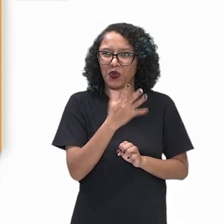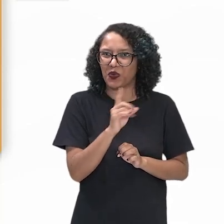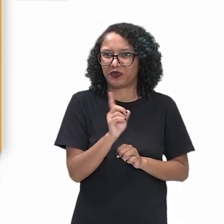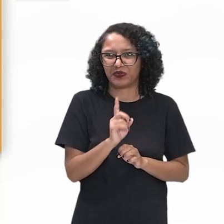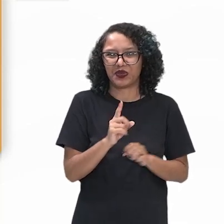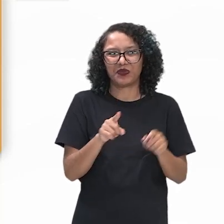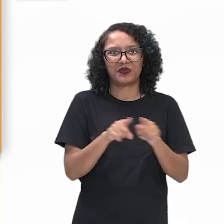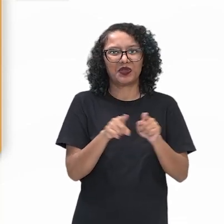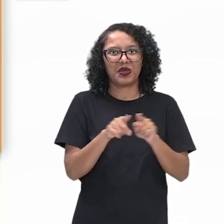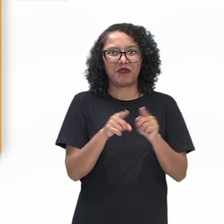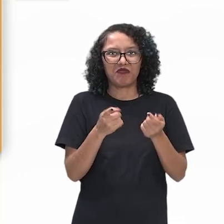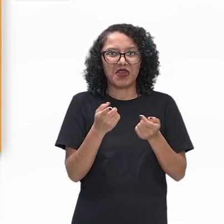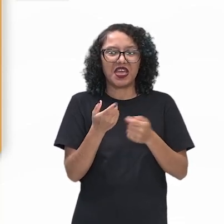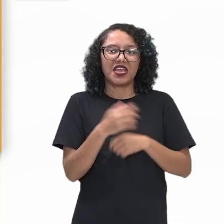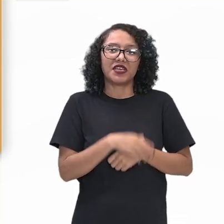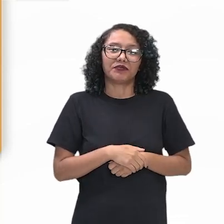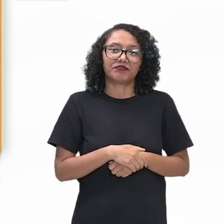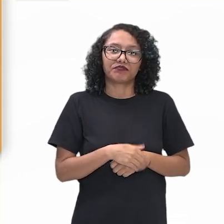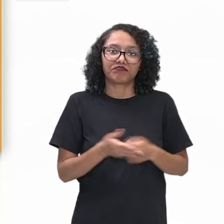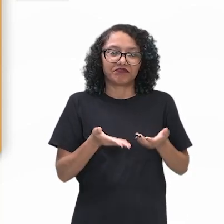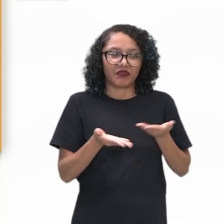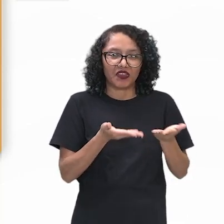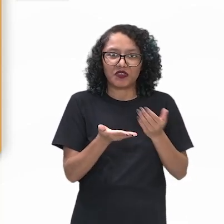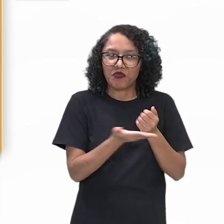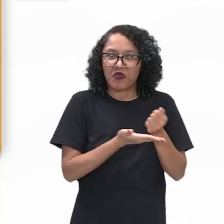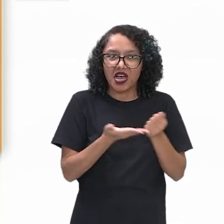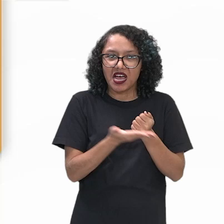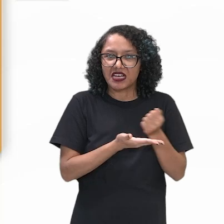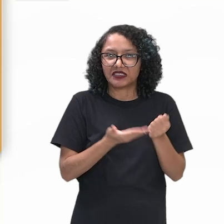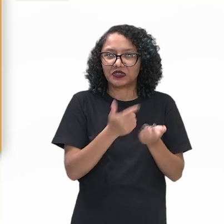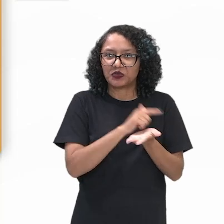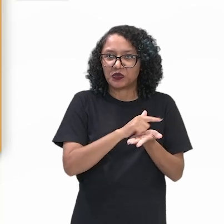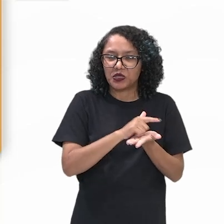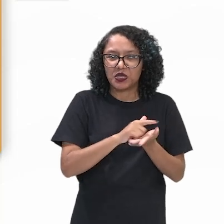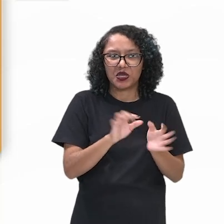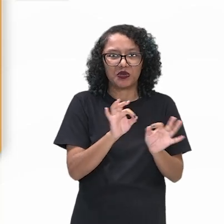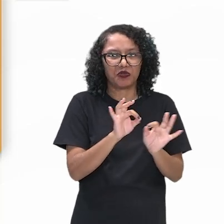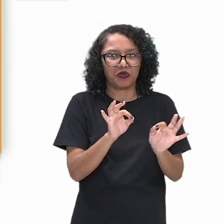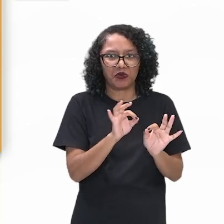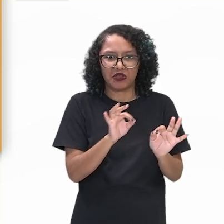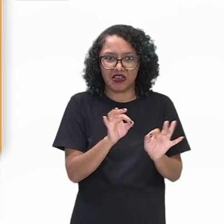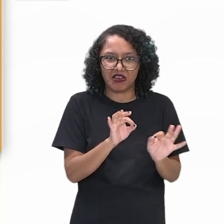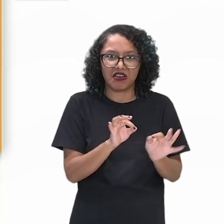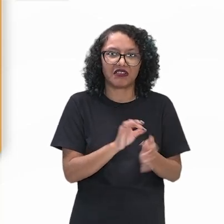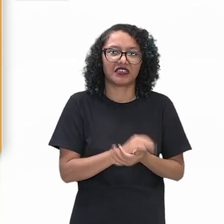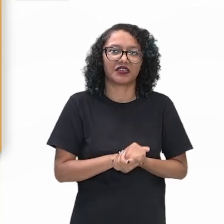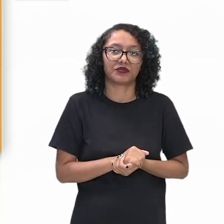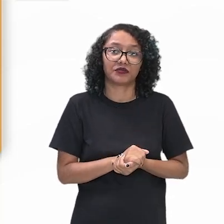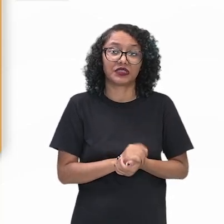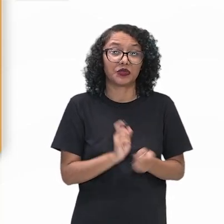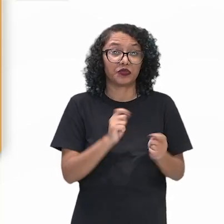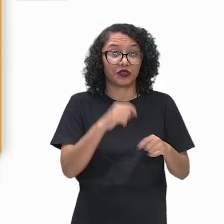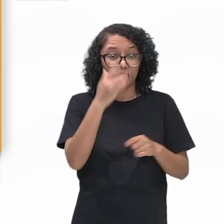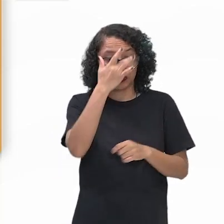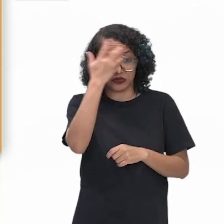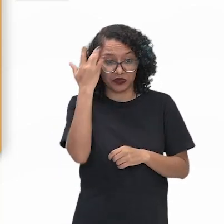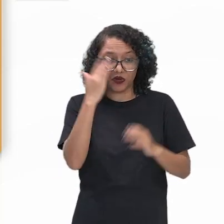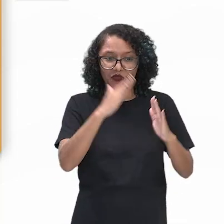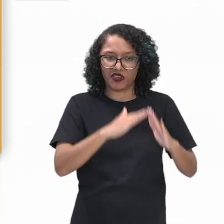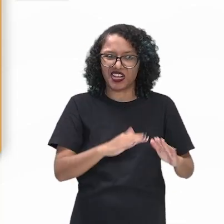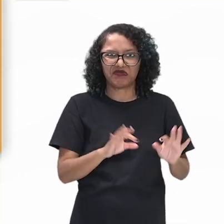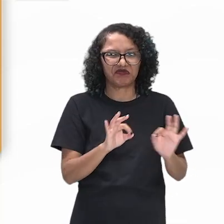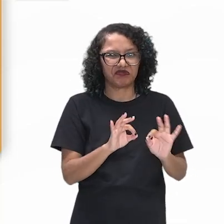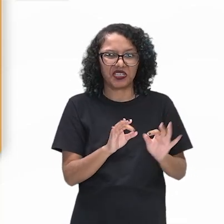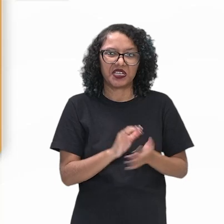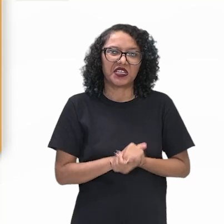também saneamento básico, não possuía ali um ambiente satisfatório para esses negros escravizados.